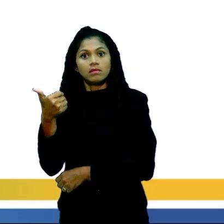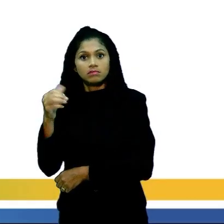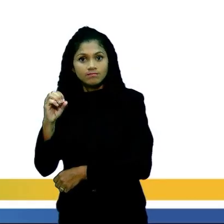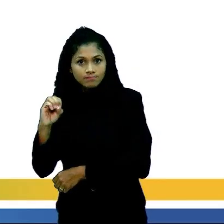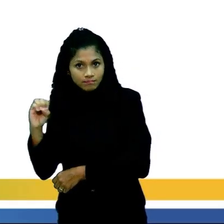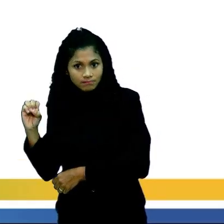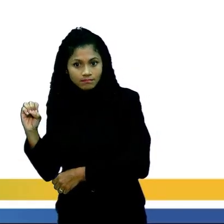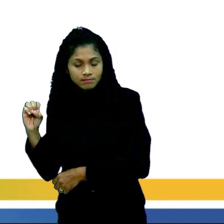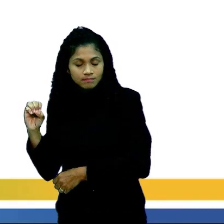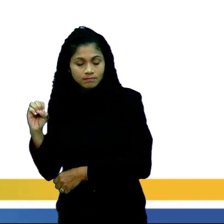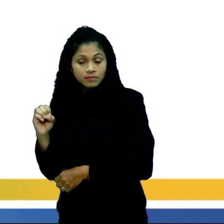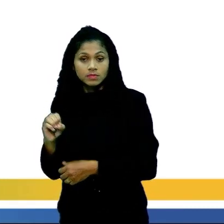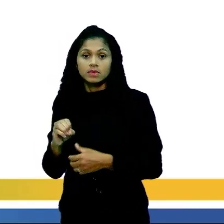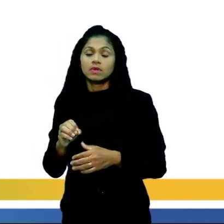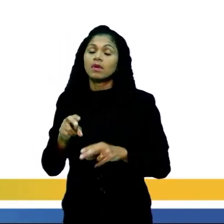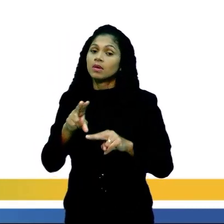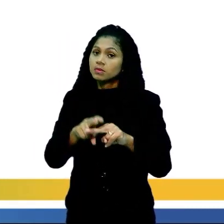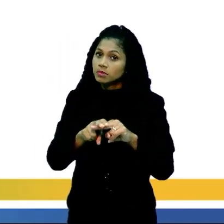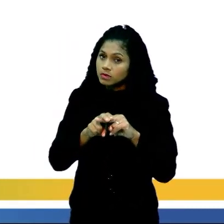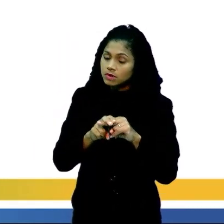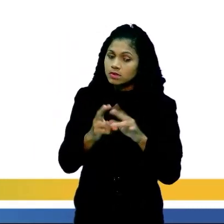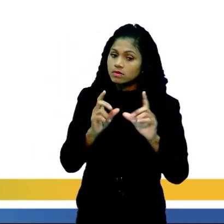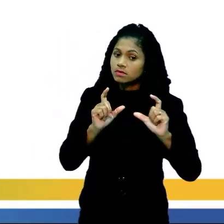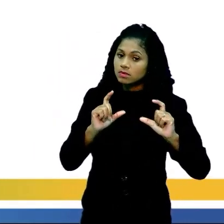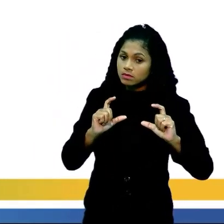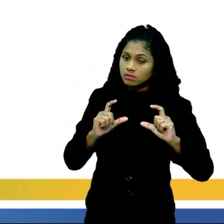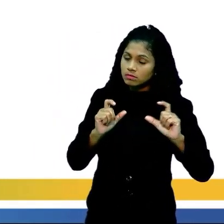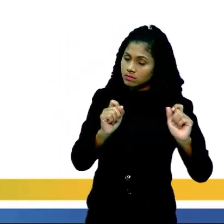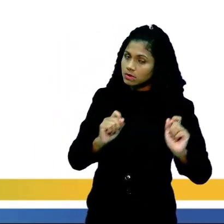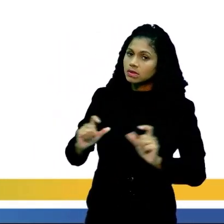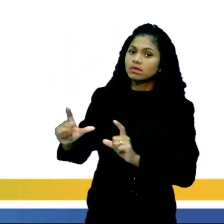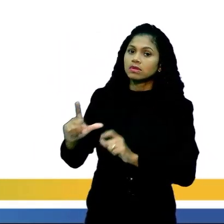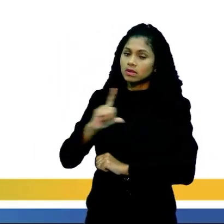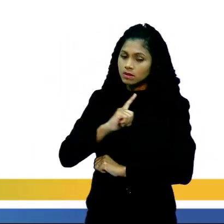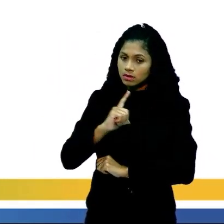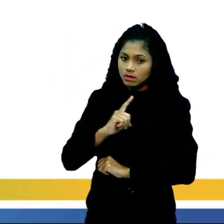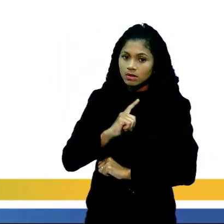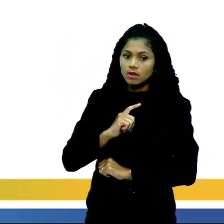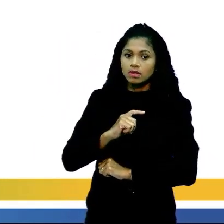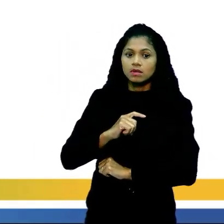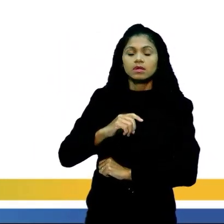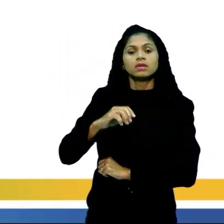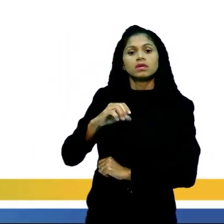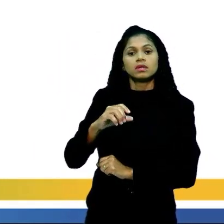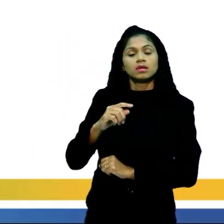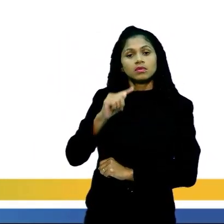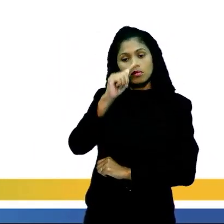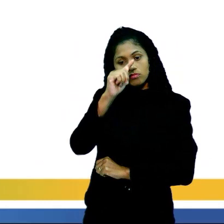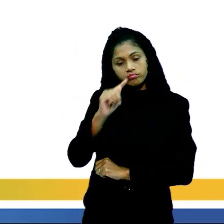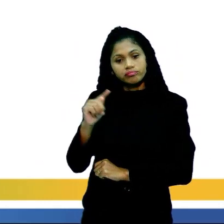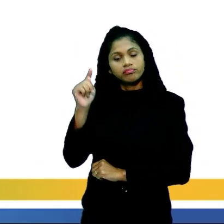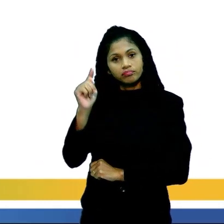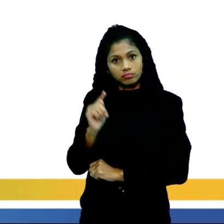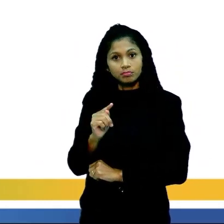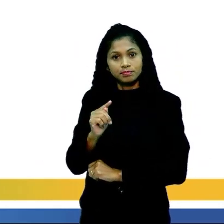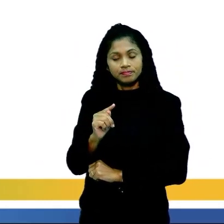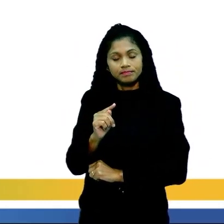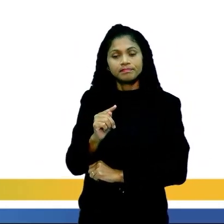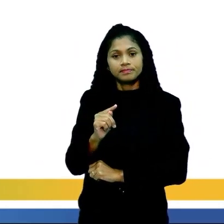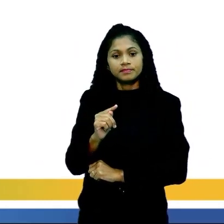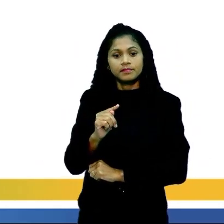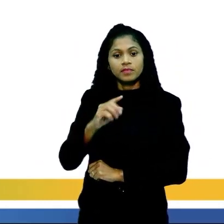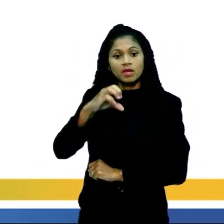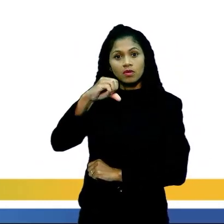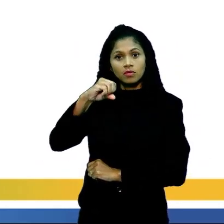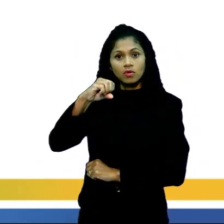trabalhando. Então, por isso que vai aparecer ali. Ou seja, vai ficar A multiplicação embaixo e a repetição em cima.